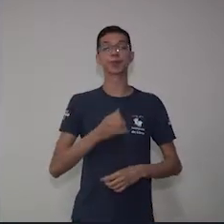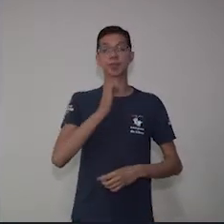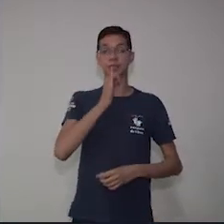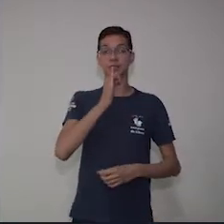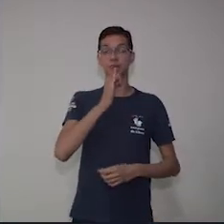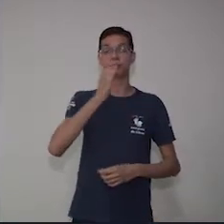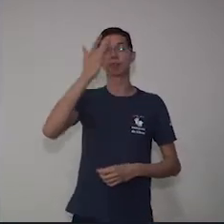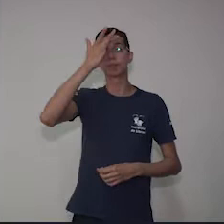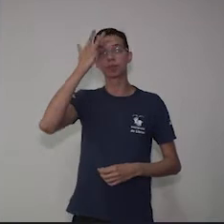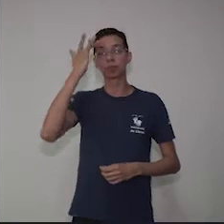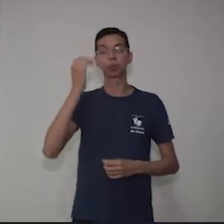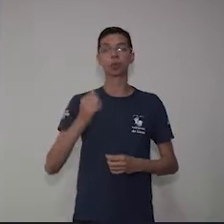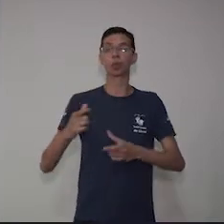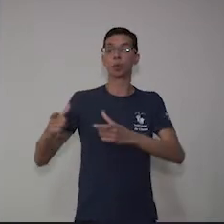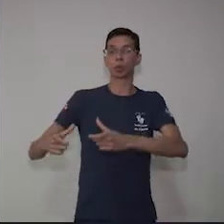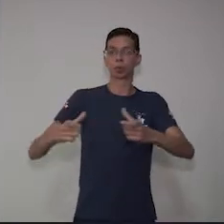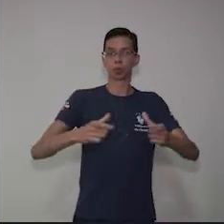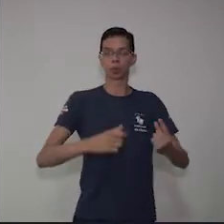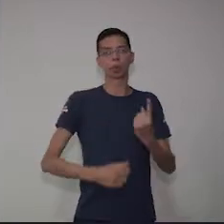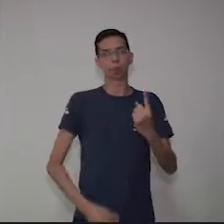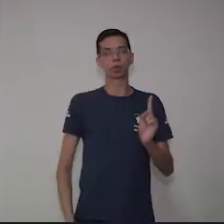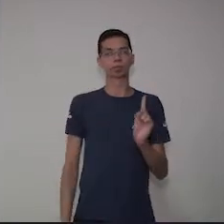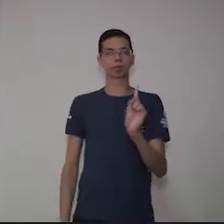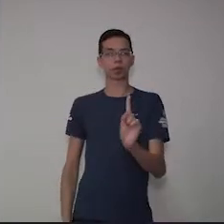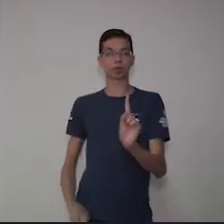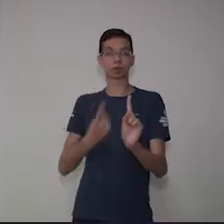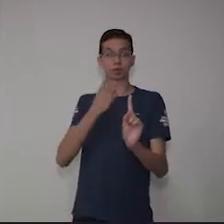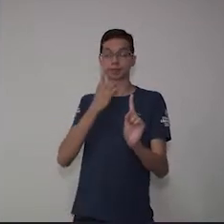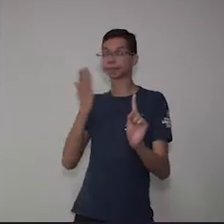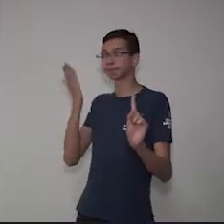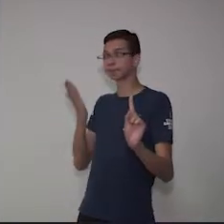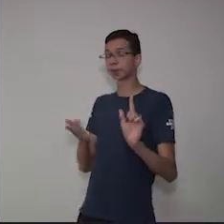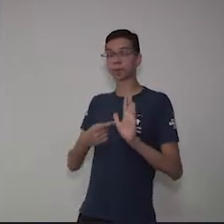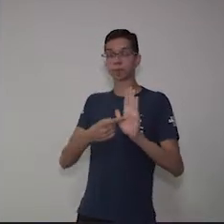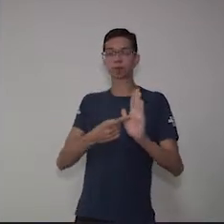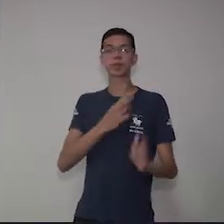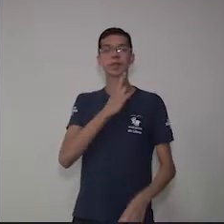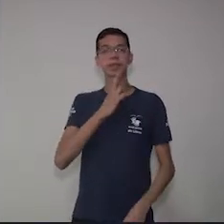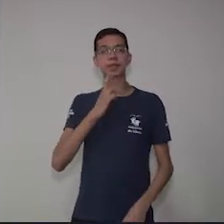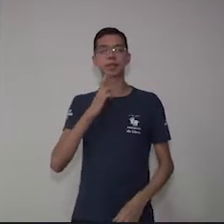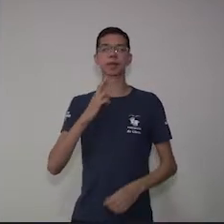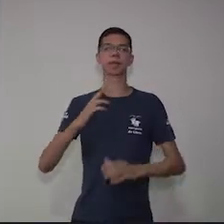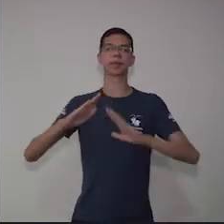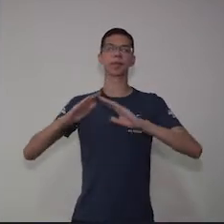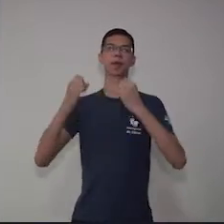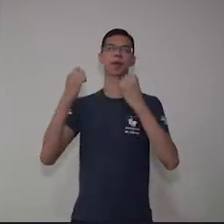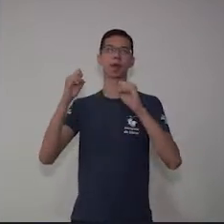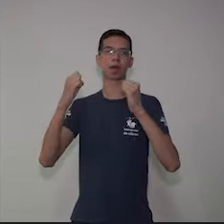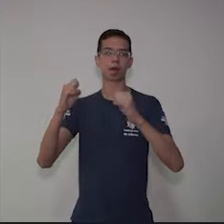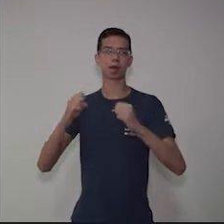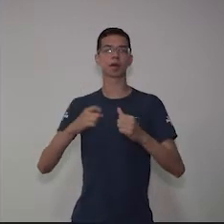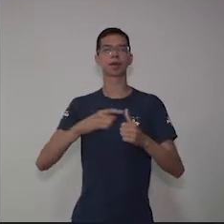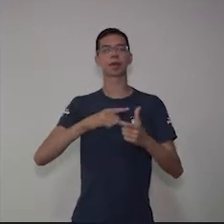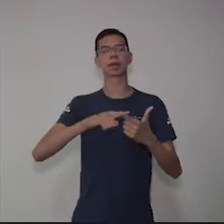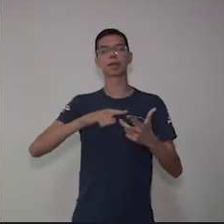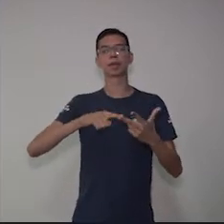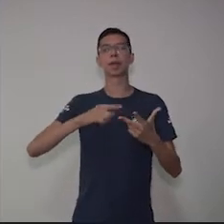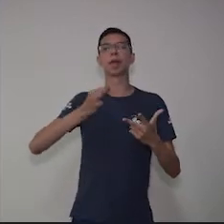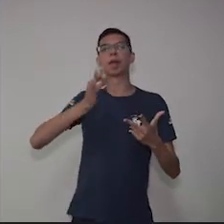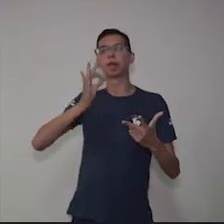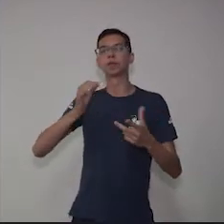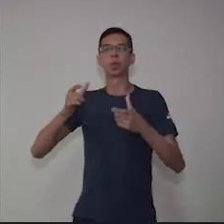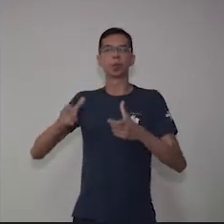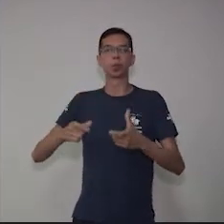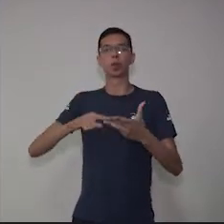dos locais apontados, né, restaurantes, academias, cafés e bares, ela foi crescendo ao longo das fases